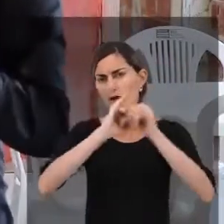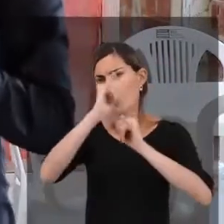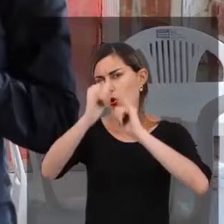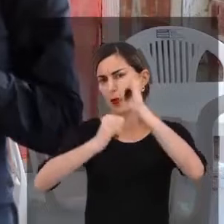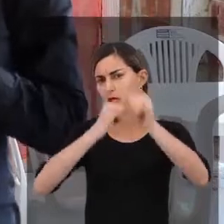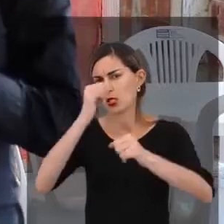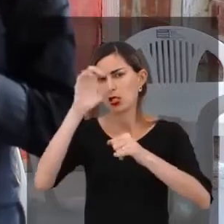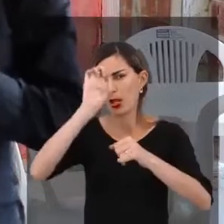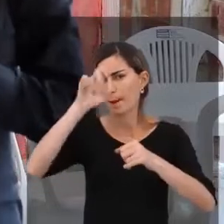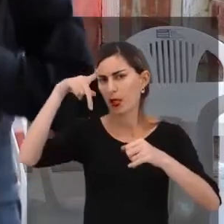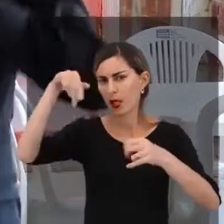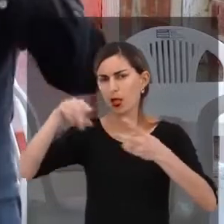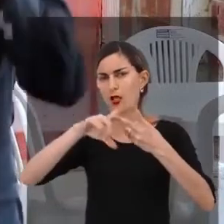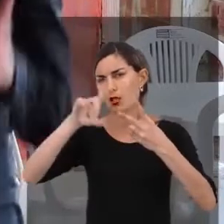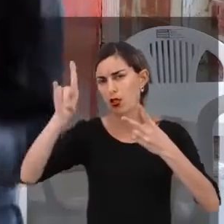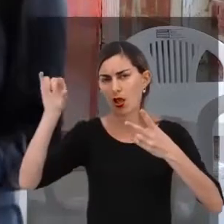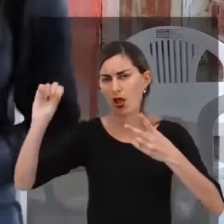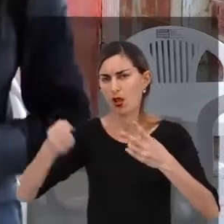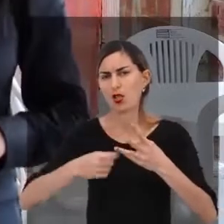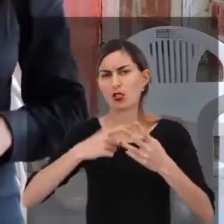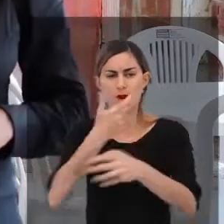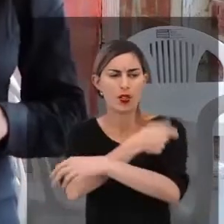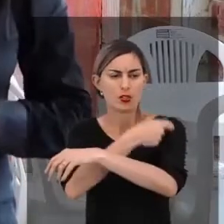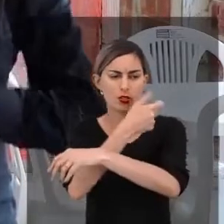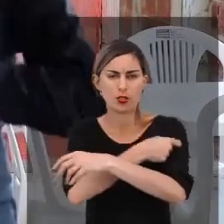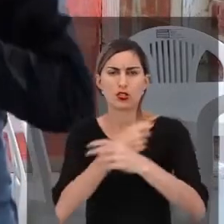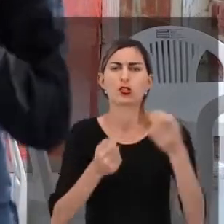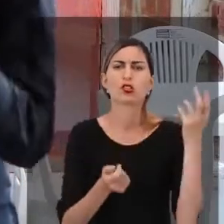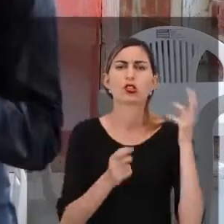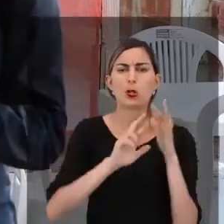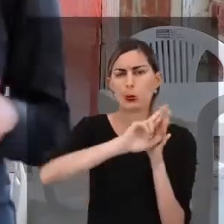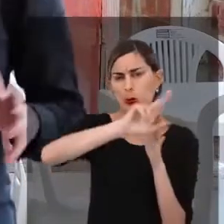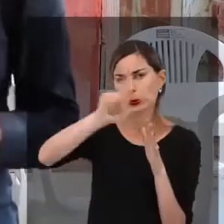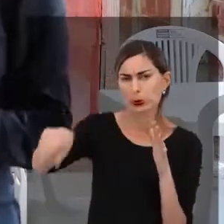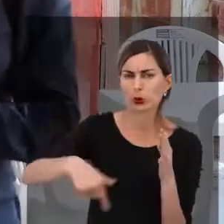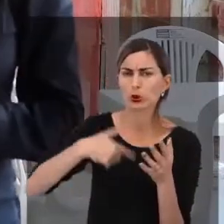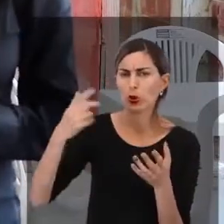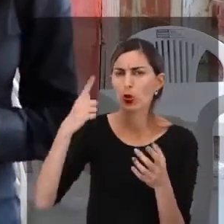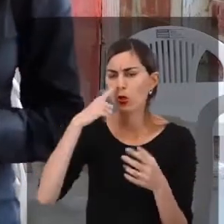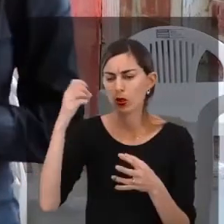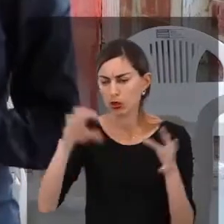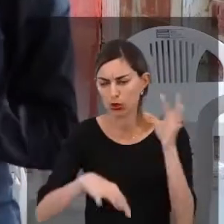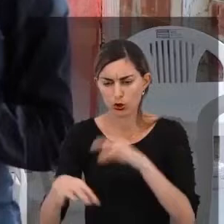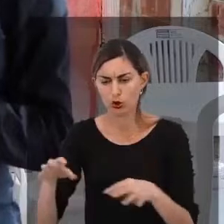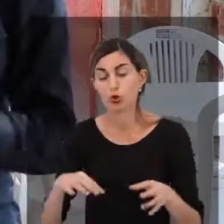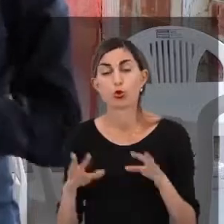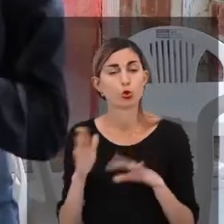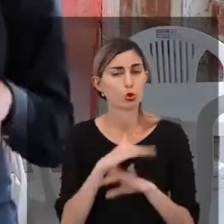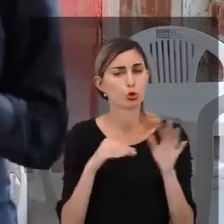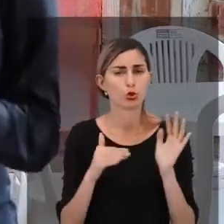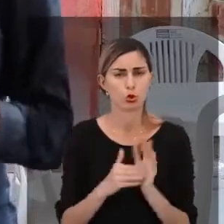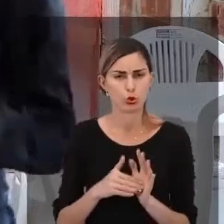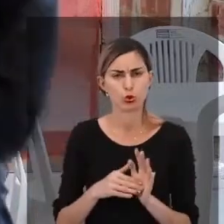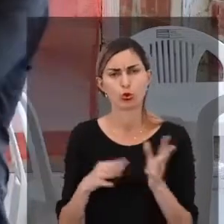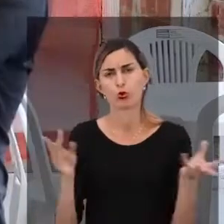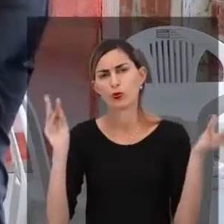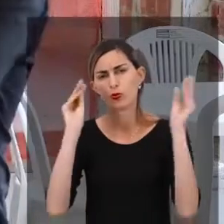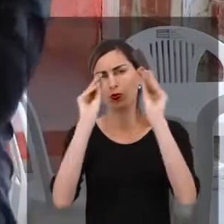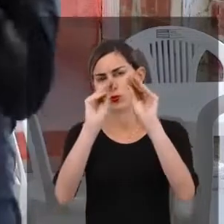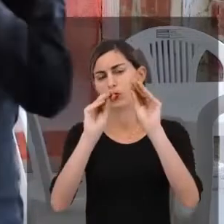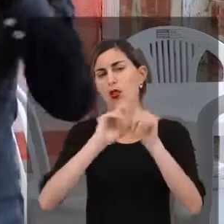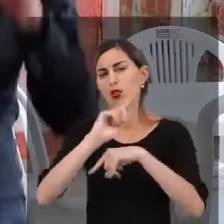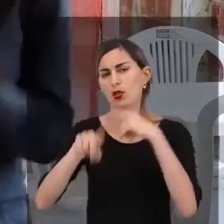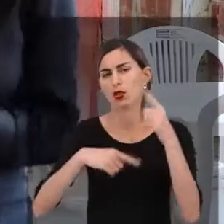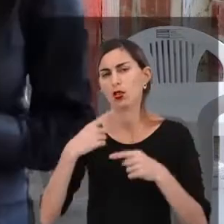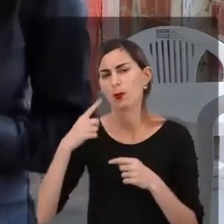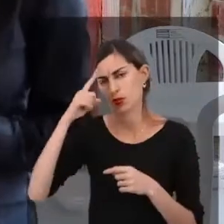né, de informação, entrega de EPI, DDS, vacinação, o que for, coleta seletiva, toda a explicação, você vai para o